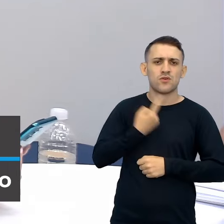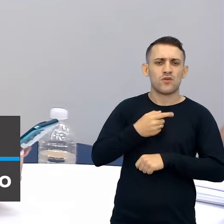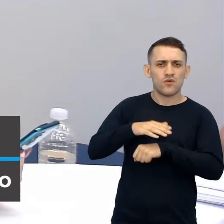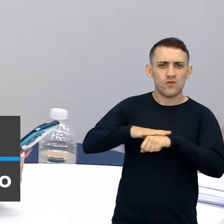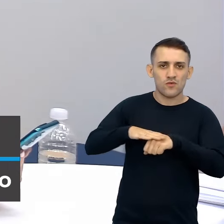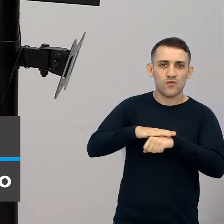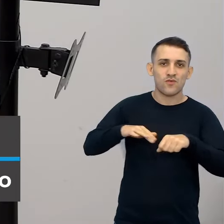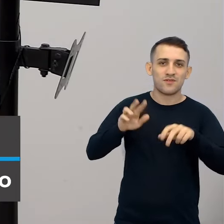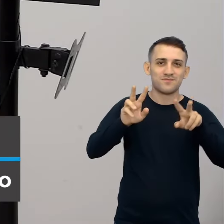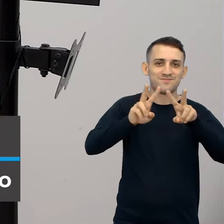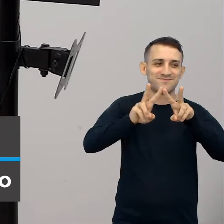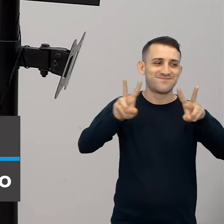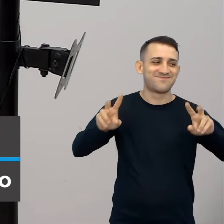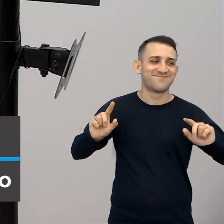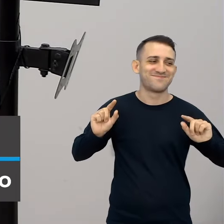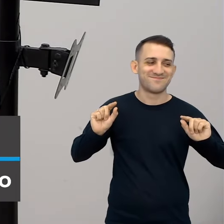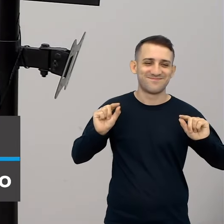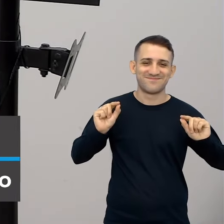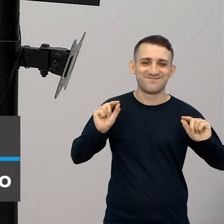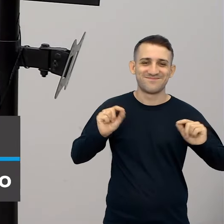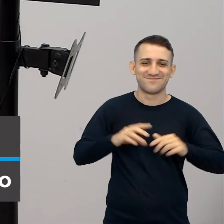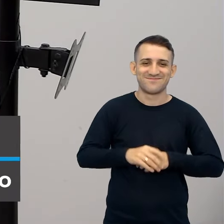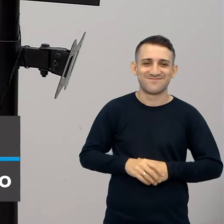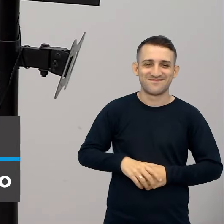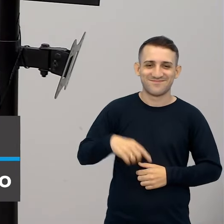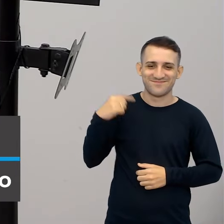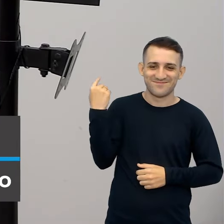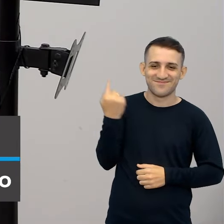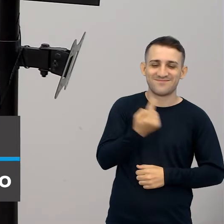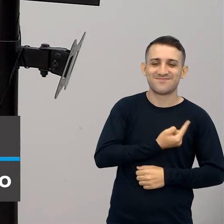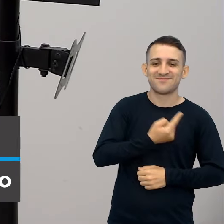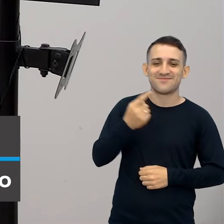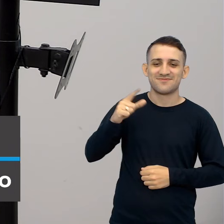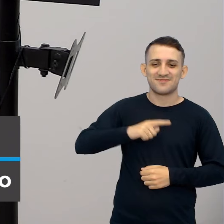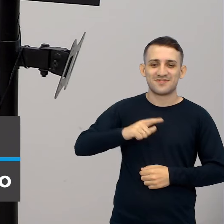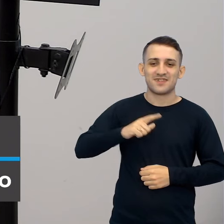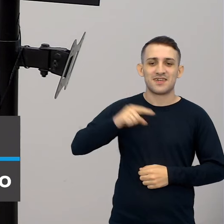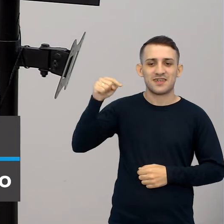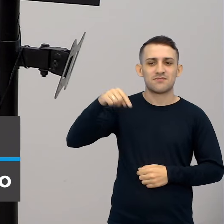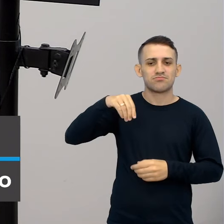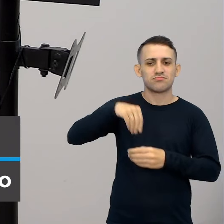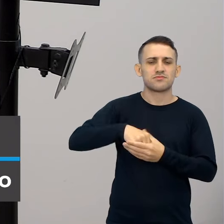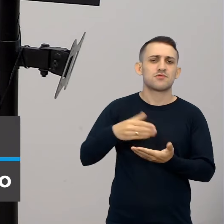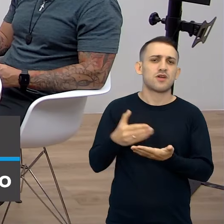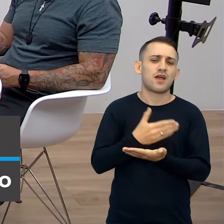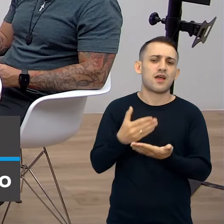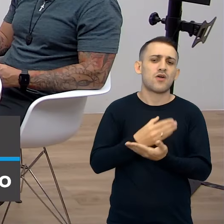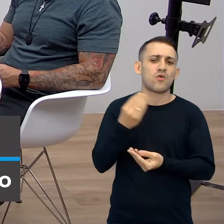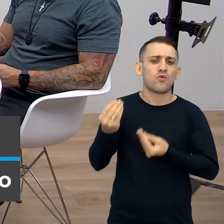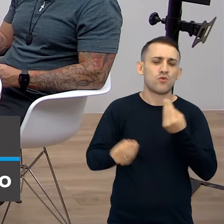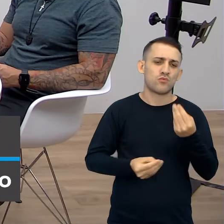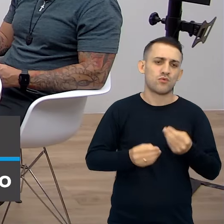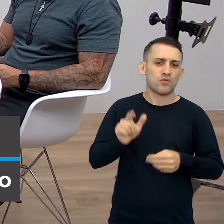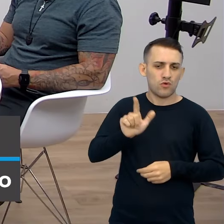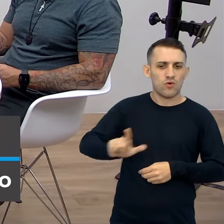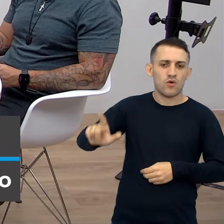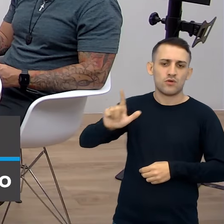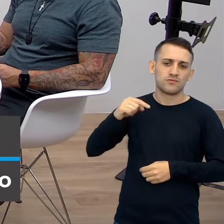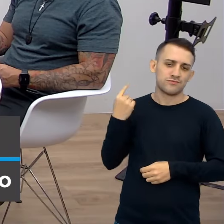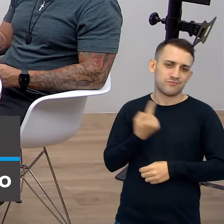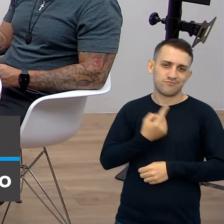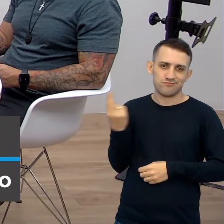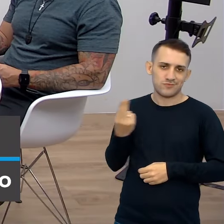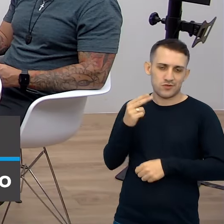muito sobre essa questão da gente, como é que a gente traz isso para o caderno, né? É claro que a gente não conseguiu assim conversar com